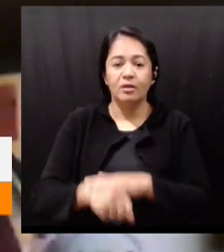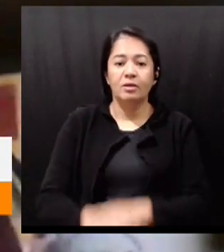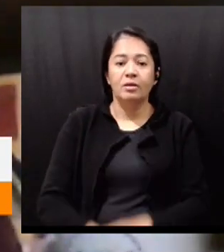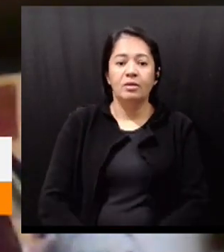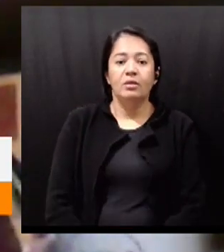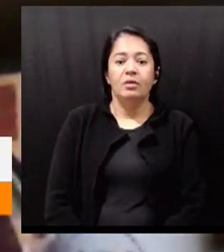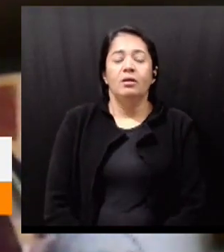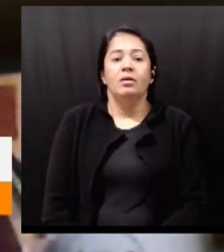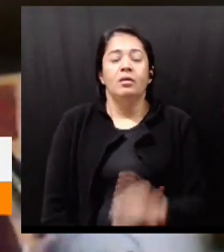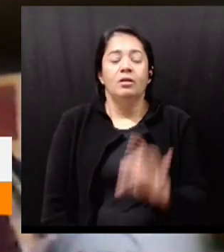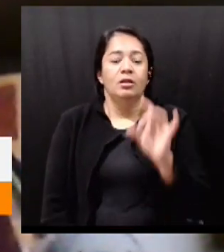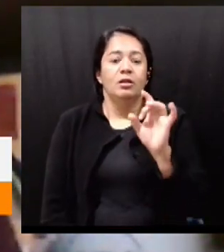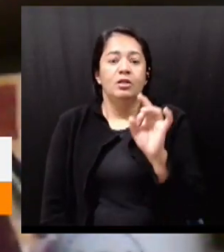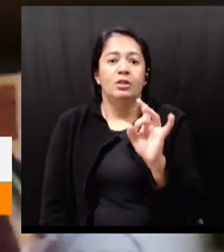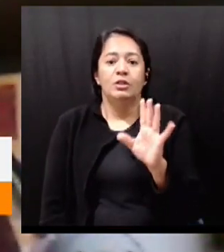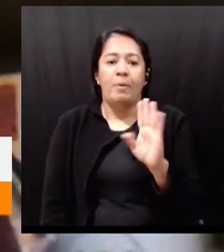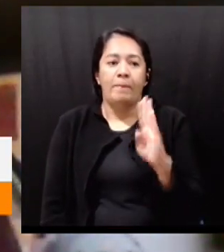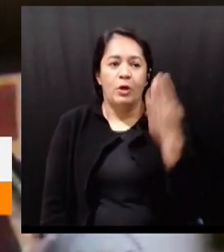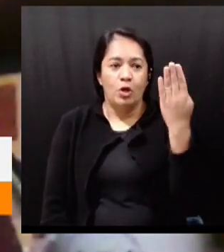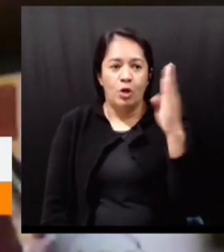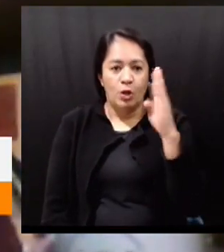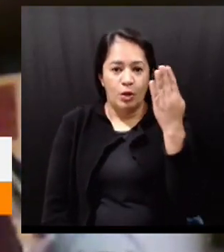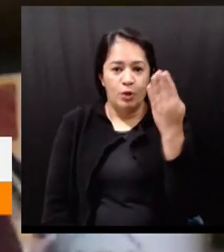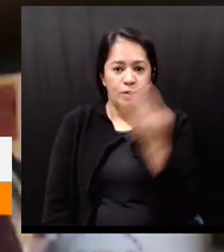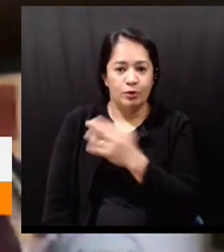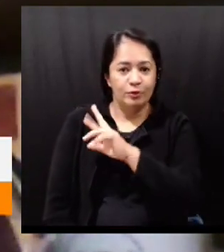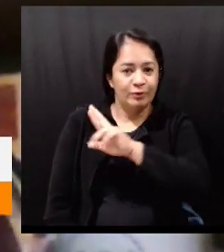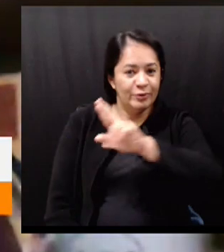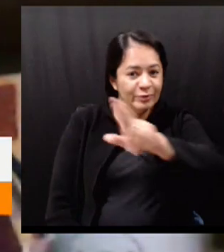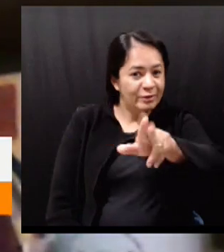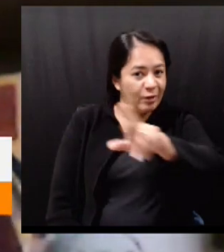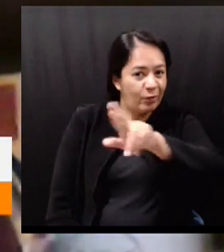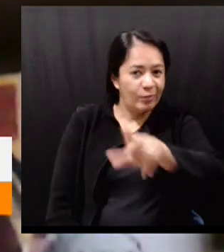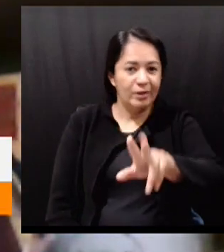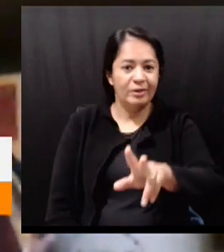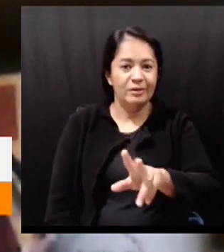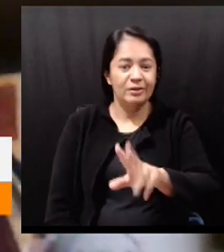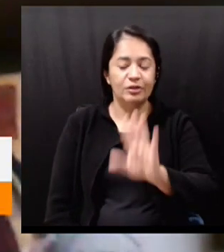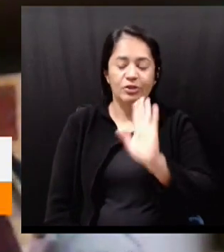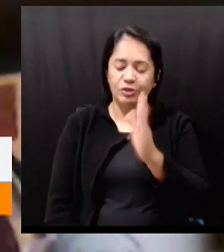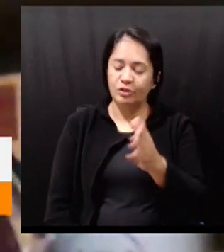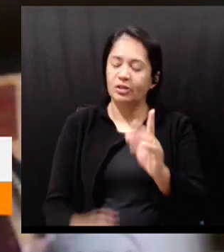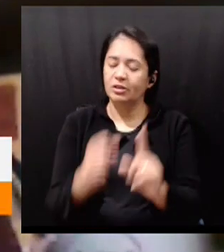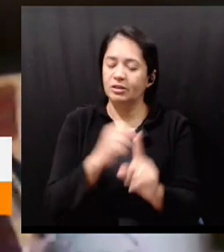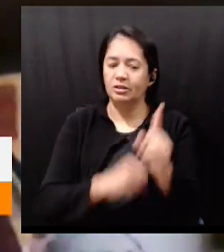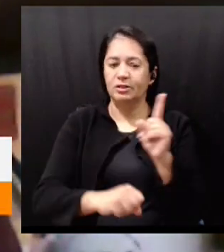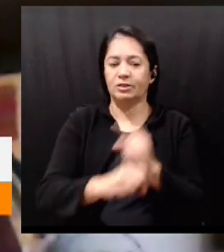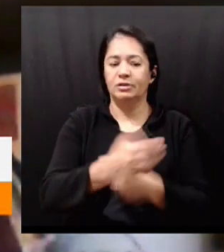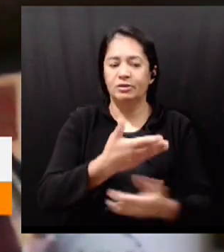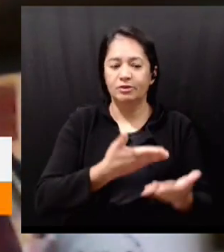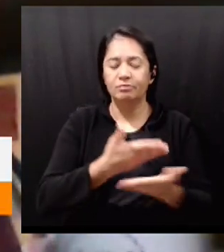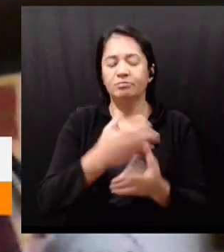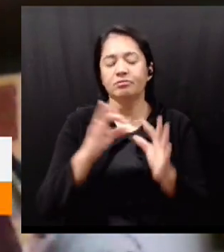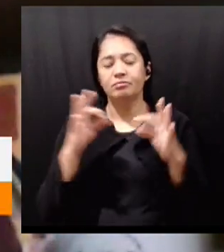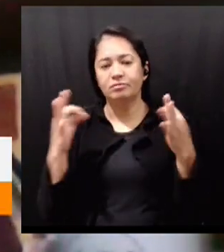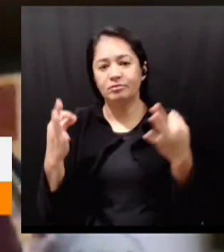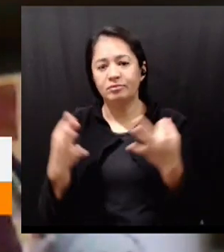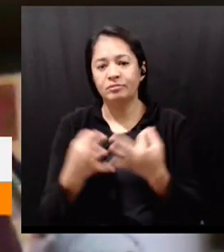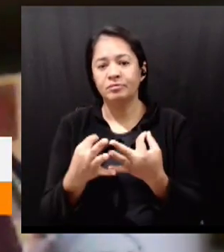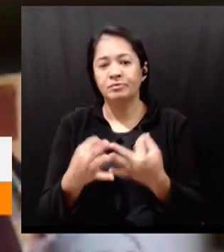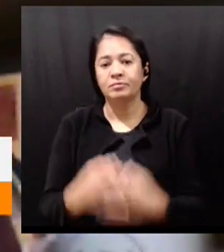não é biológico. Uhum. Então é algo social, é algo familiar, é algo ali